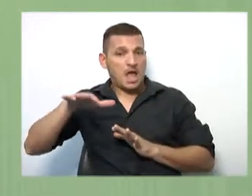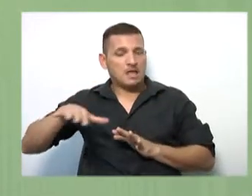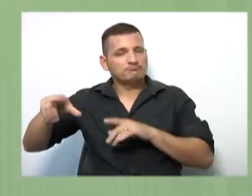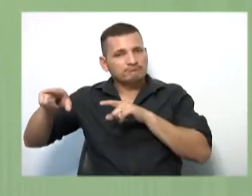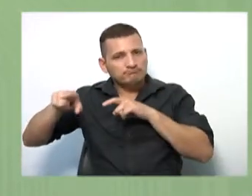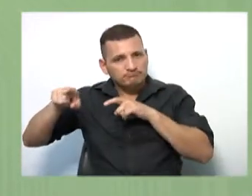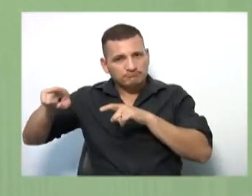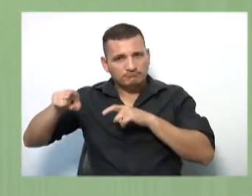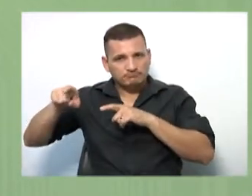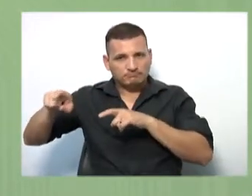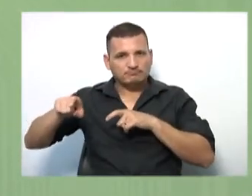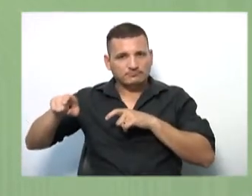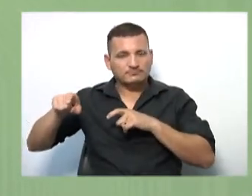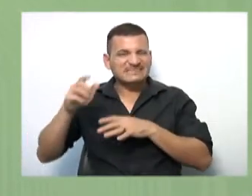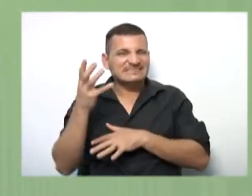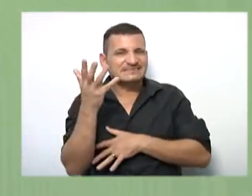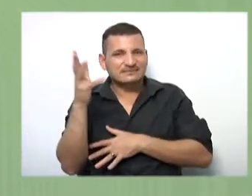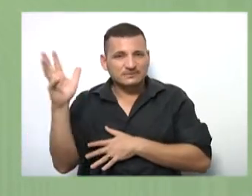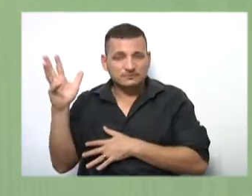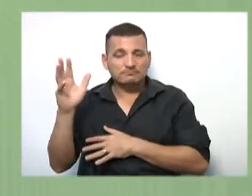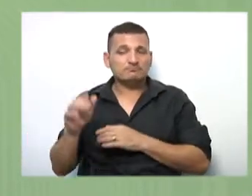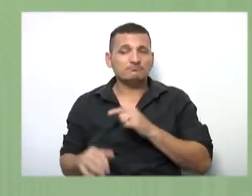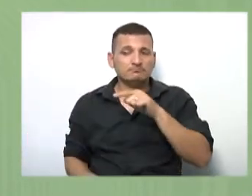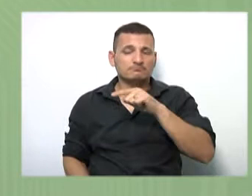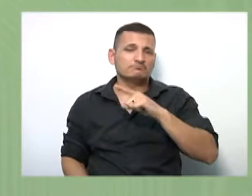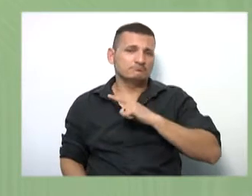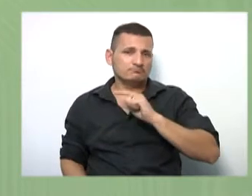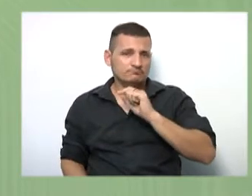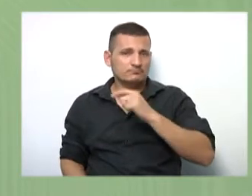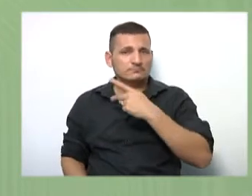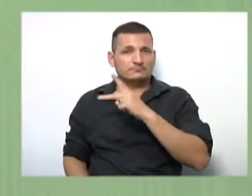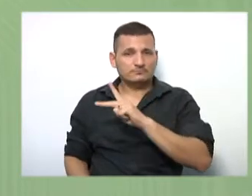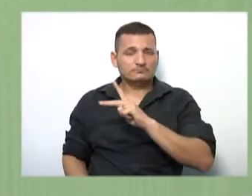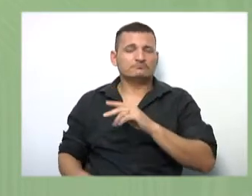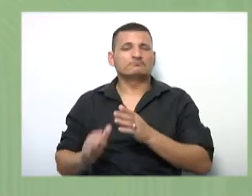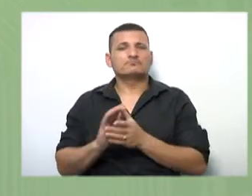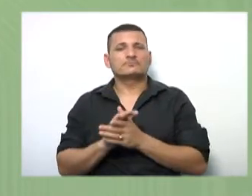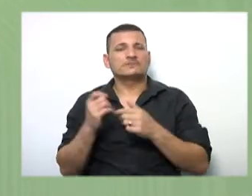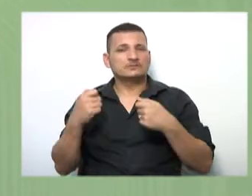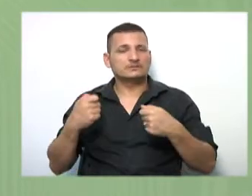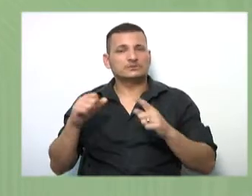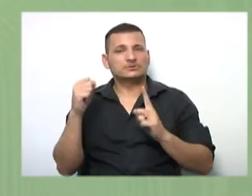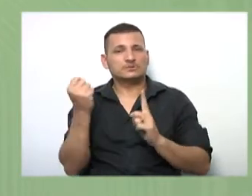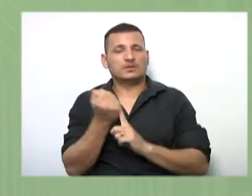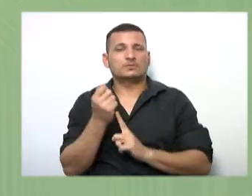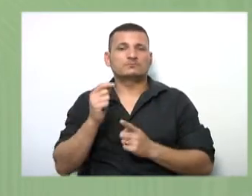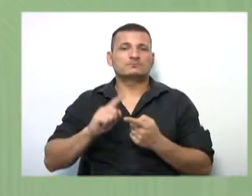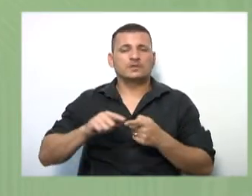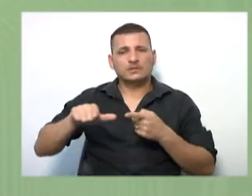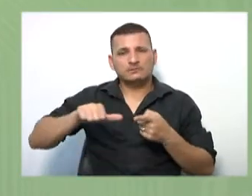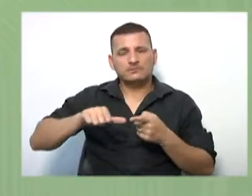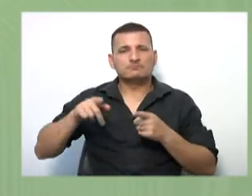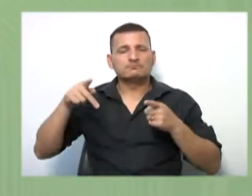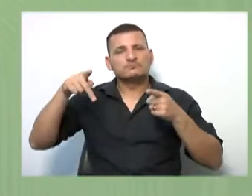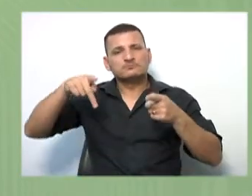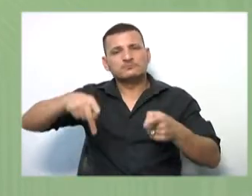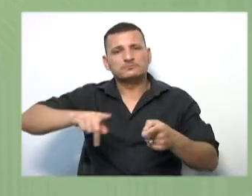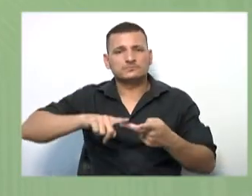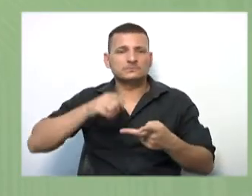Atendem seu quadro social com serviços essenciais de energia, telefonia,